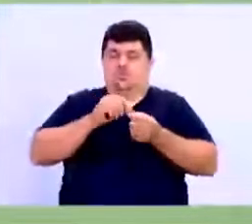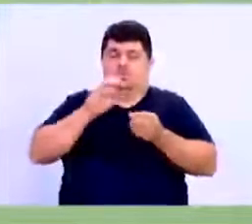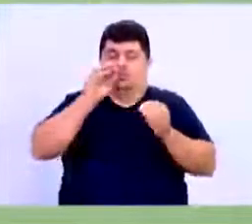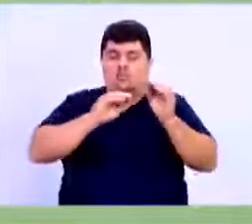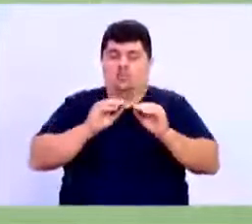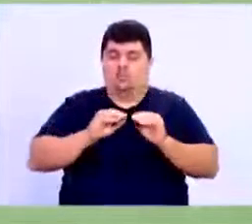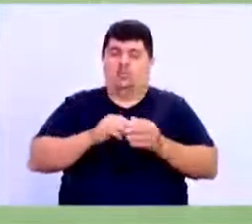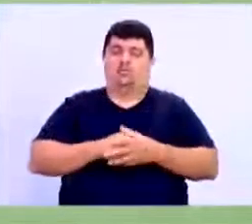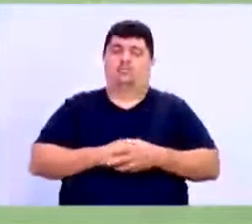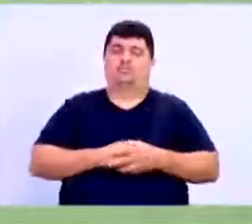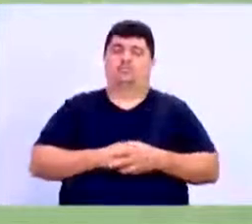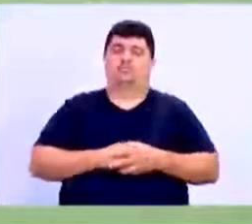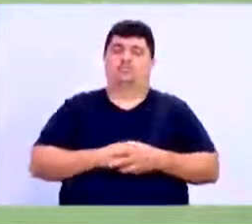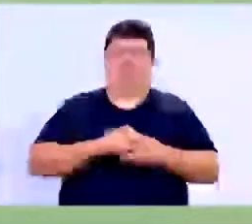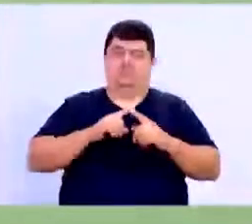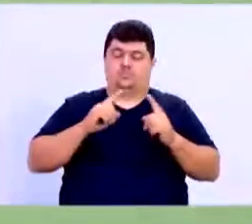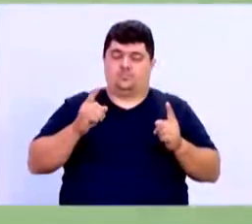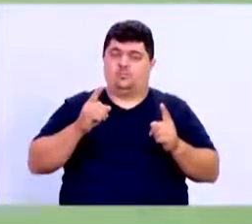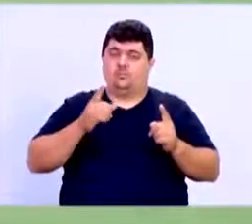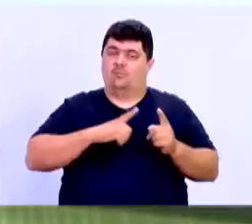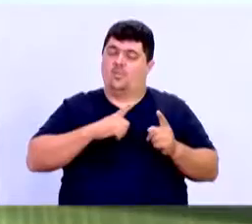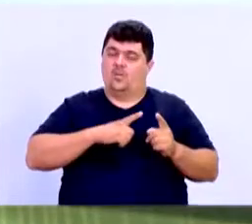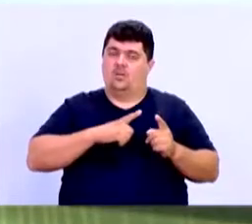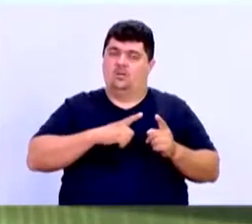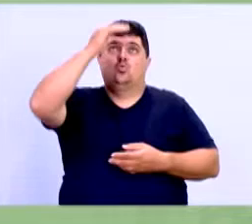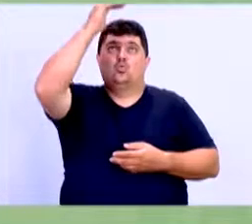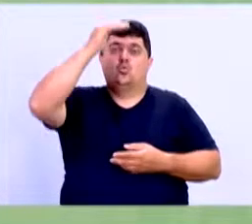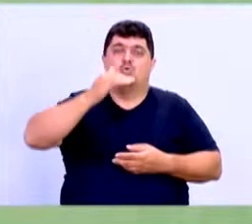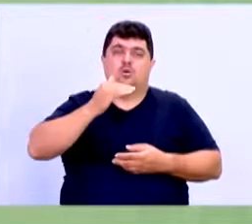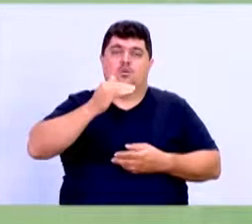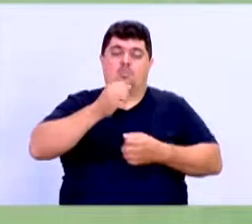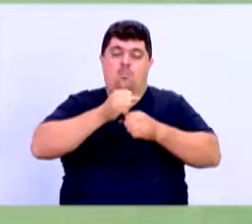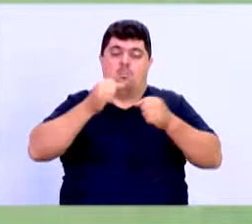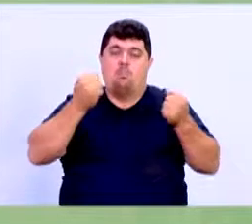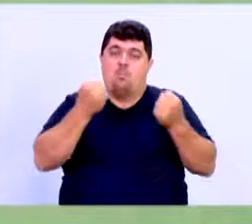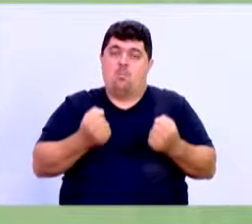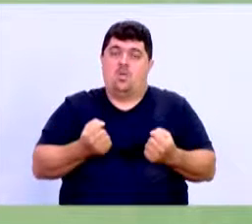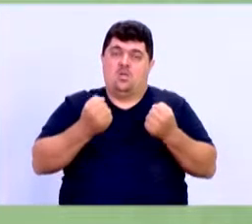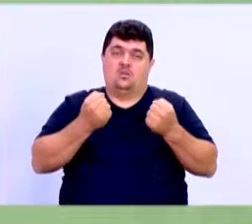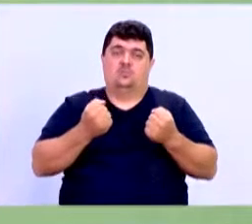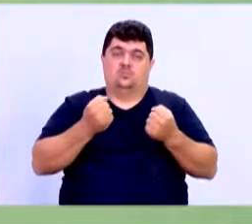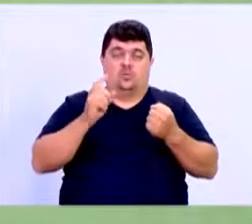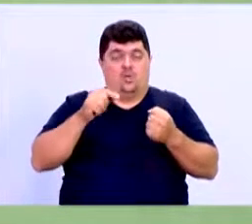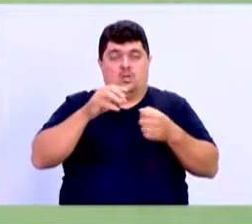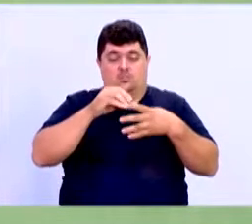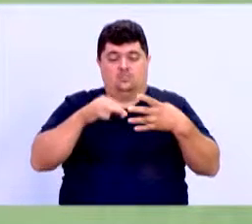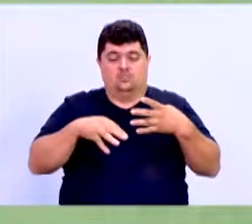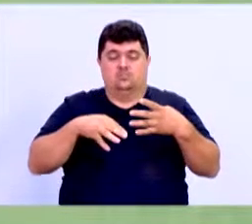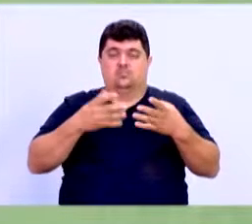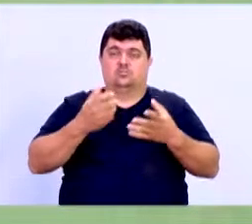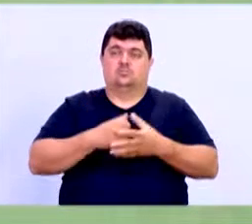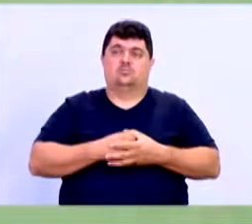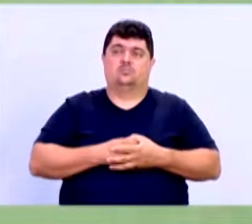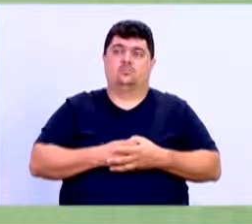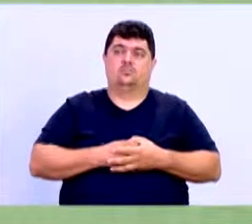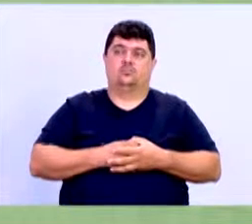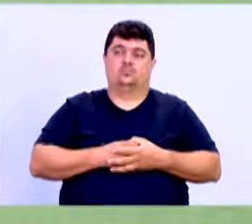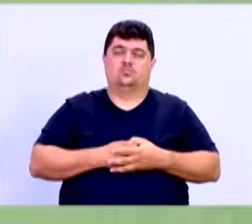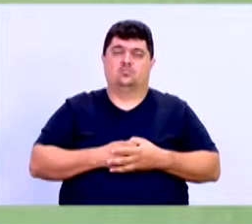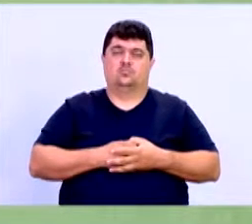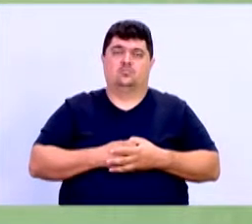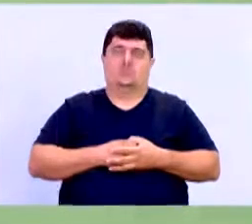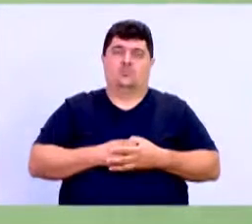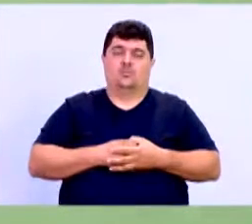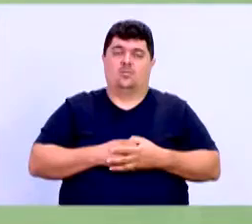esse relacionamento. Mas, além desse relacionamento, a gente também trabalha com atributos. O que são os atributos? São justamente as características das